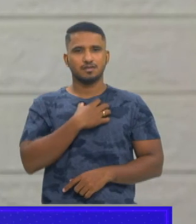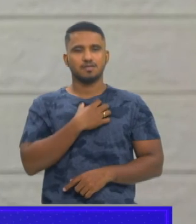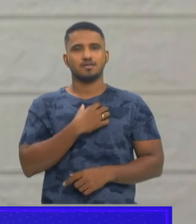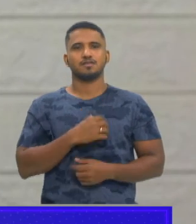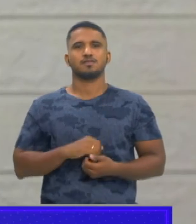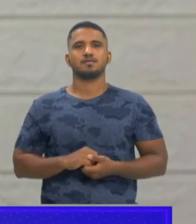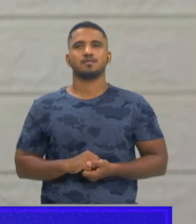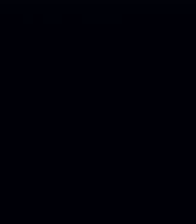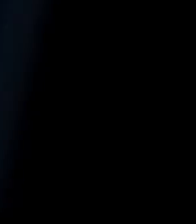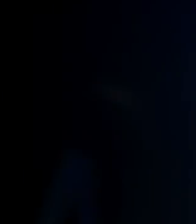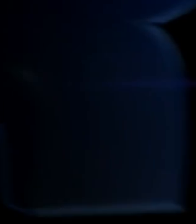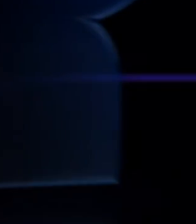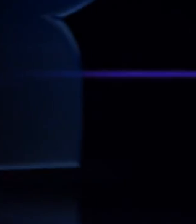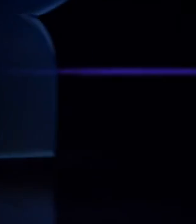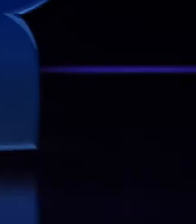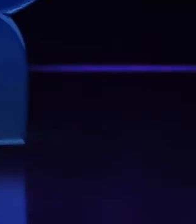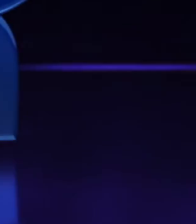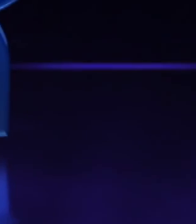Sentir.